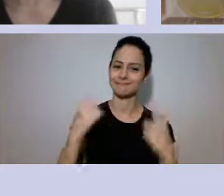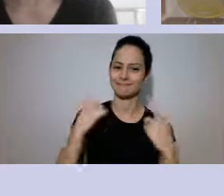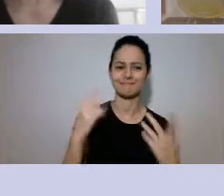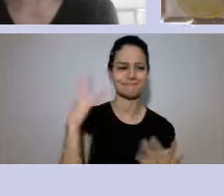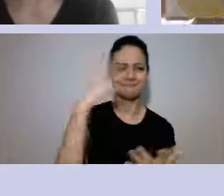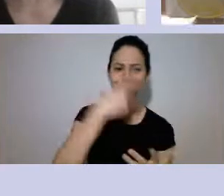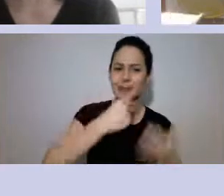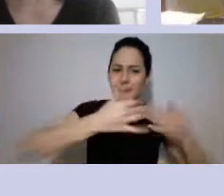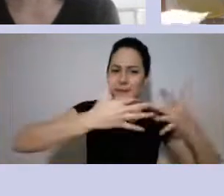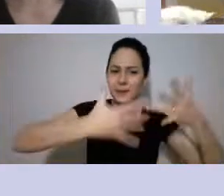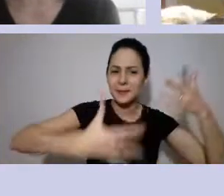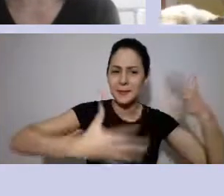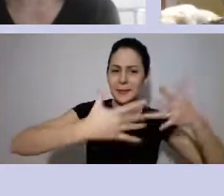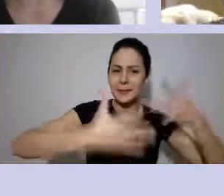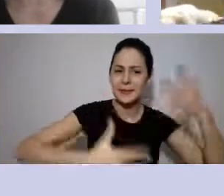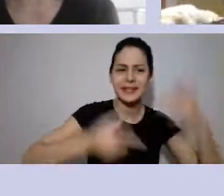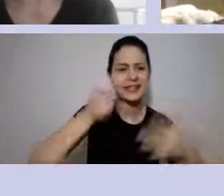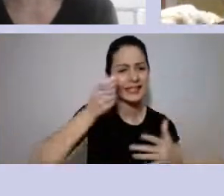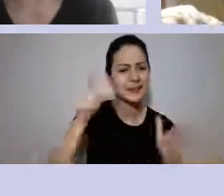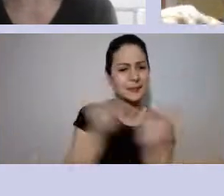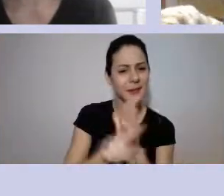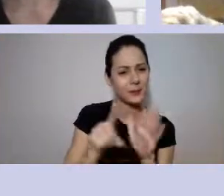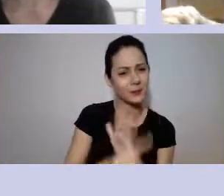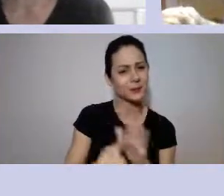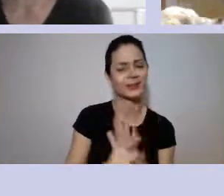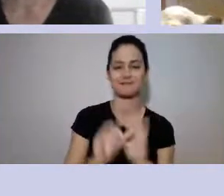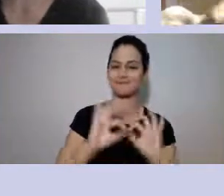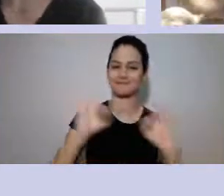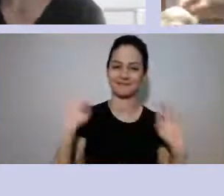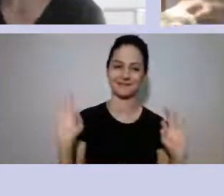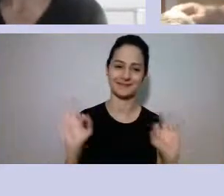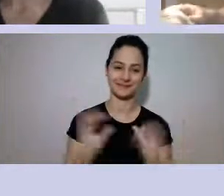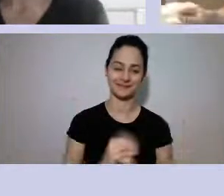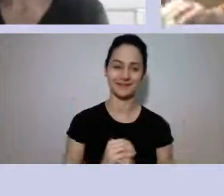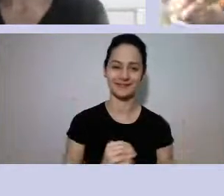los comentarios, interés y preguntas en esto.